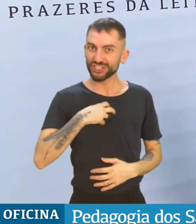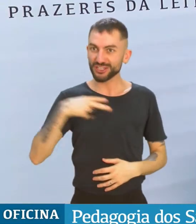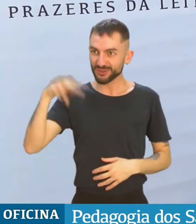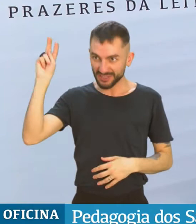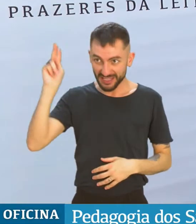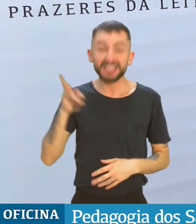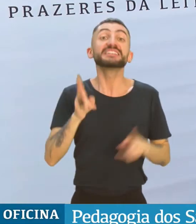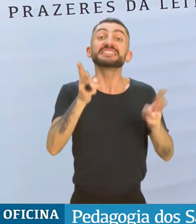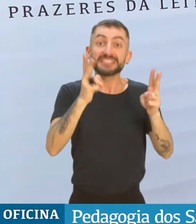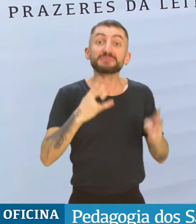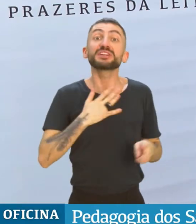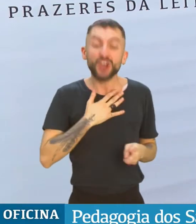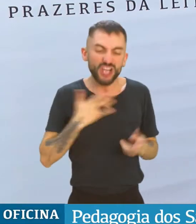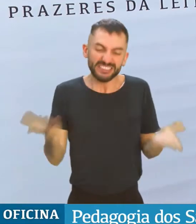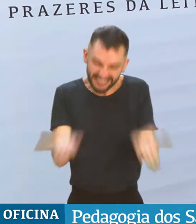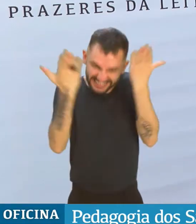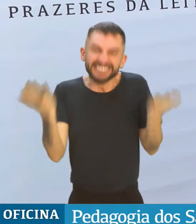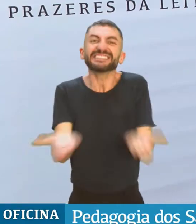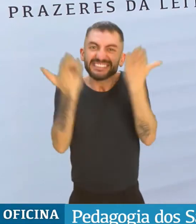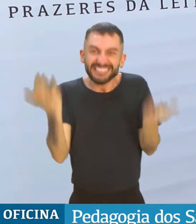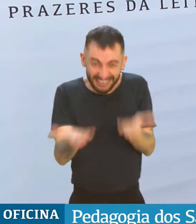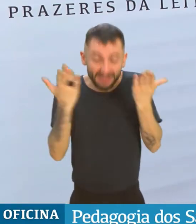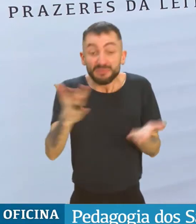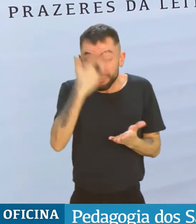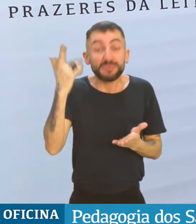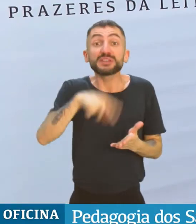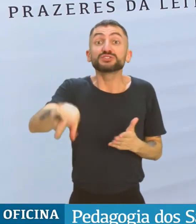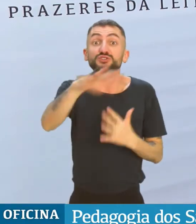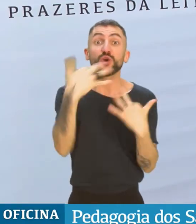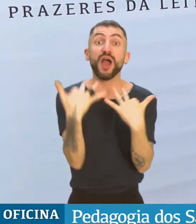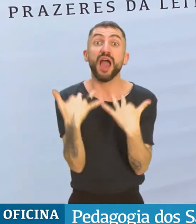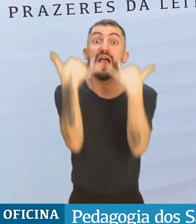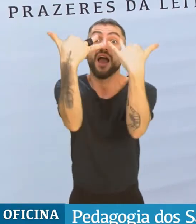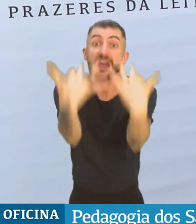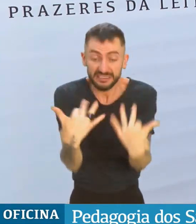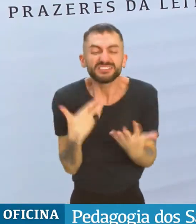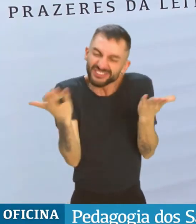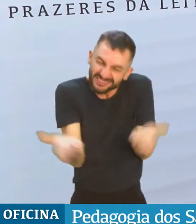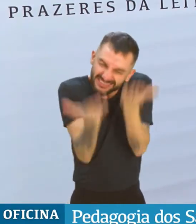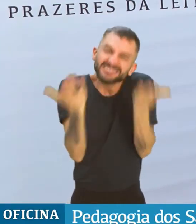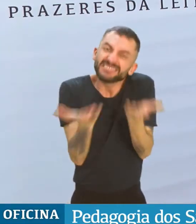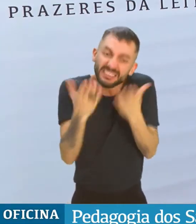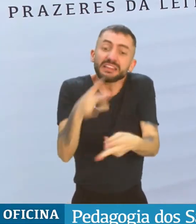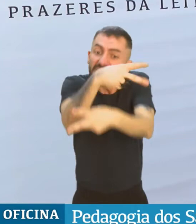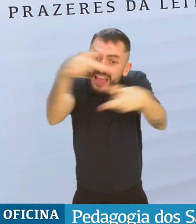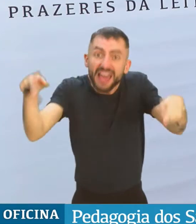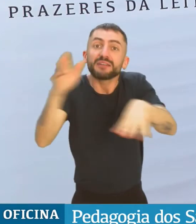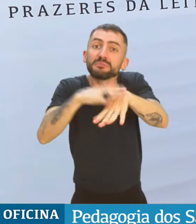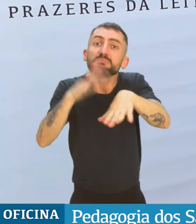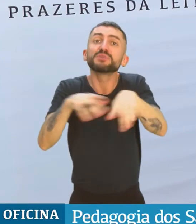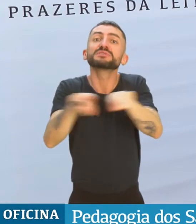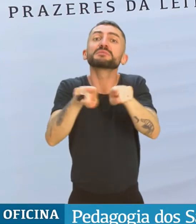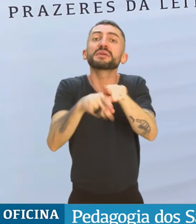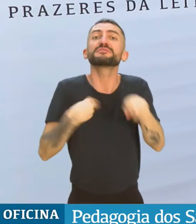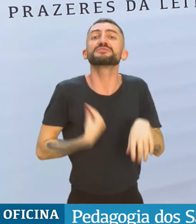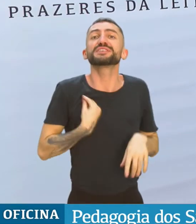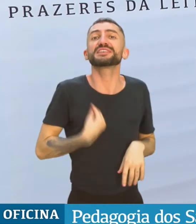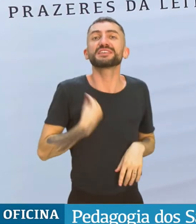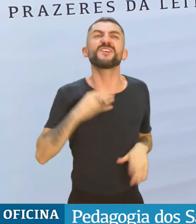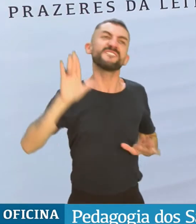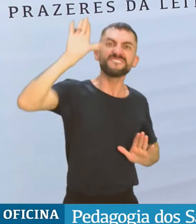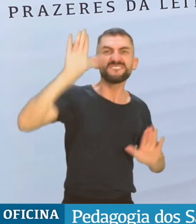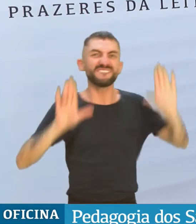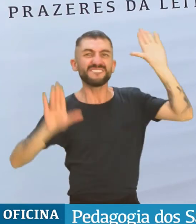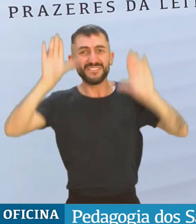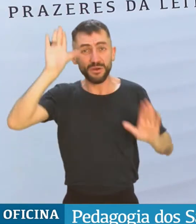coisa de levantar o público, de jogar um pouco para a plateia, porque o apresentador do sarau, ele é um pouco